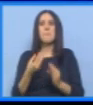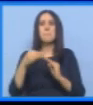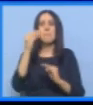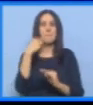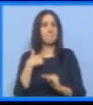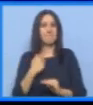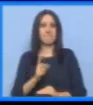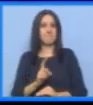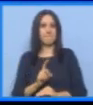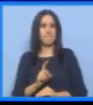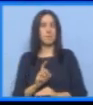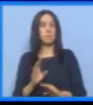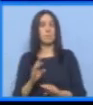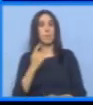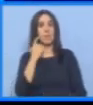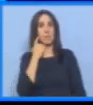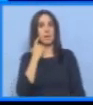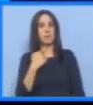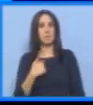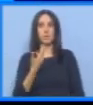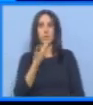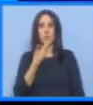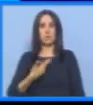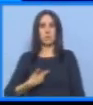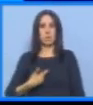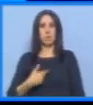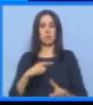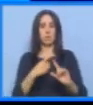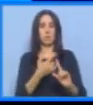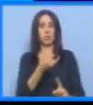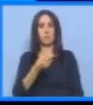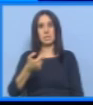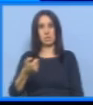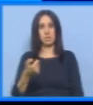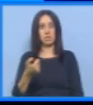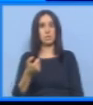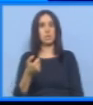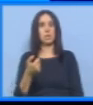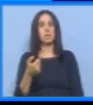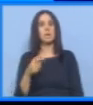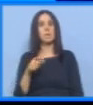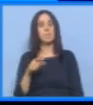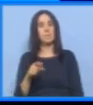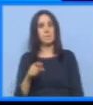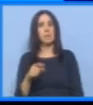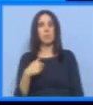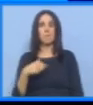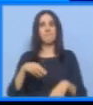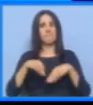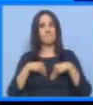disso. Quando fui solicitado em 2005 para